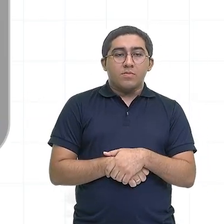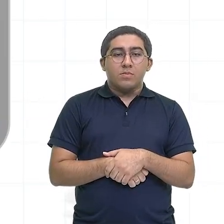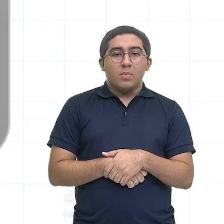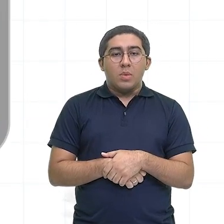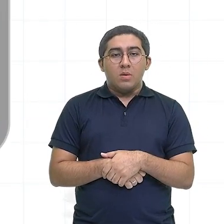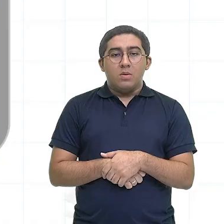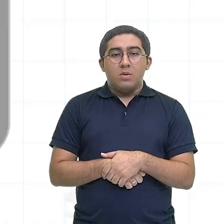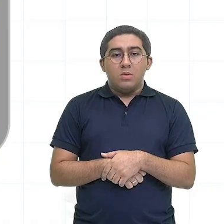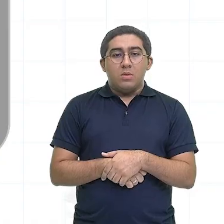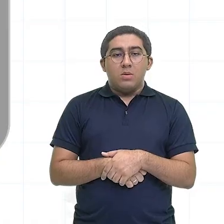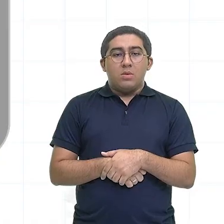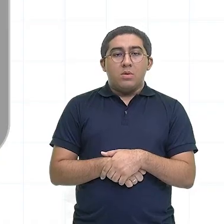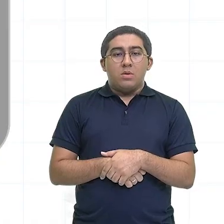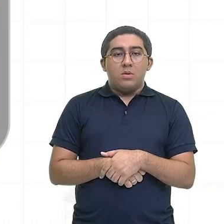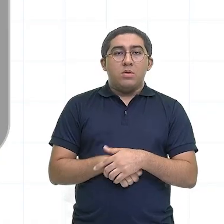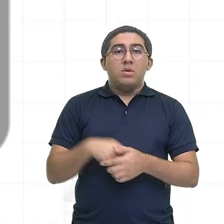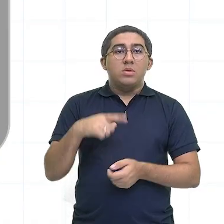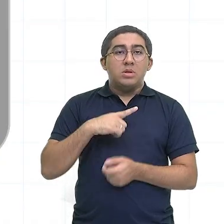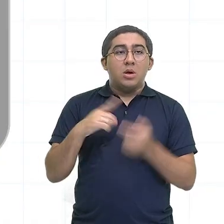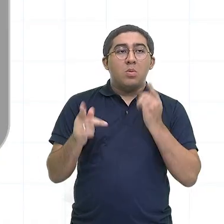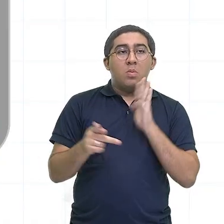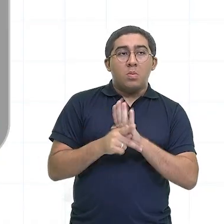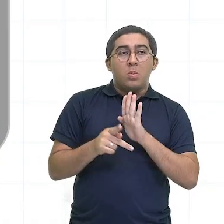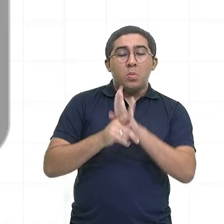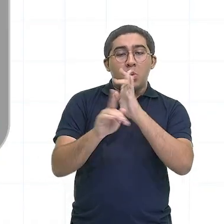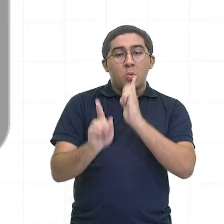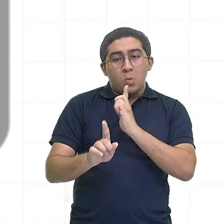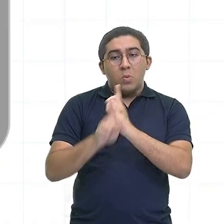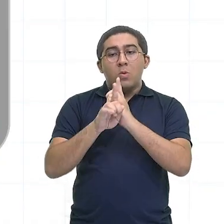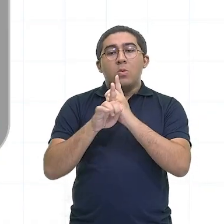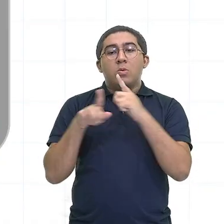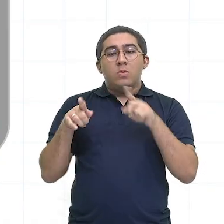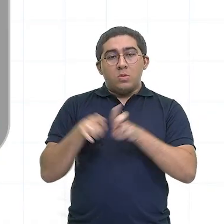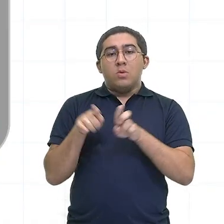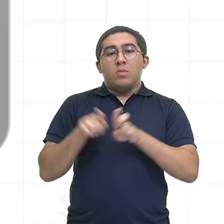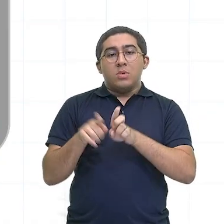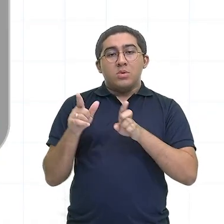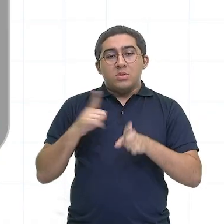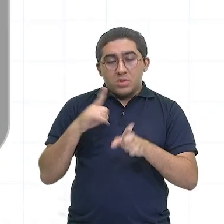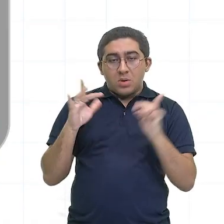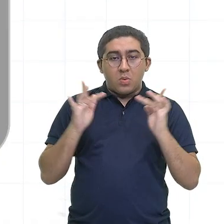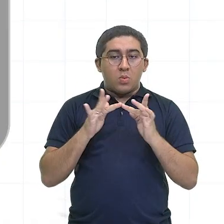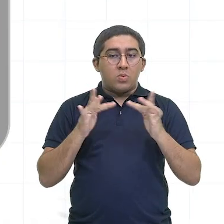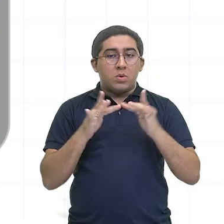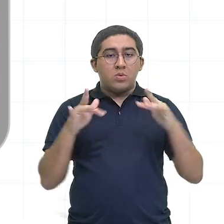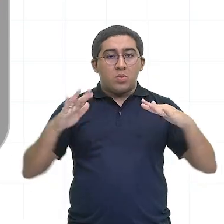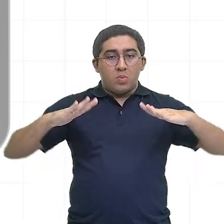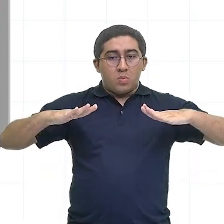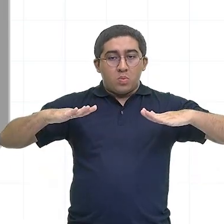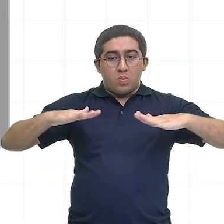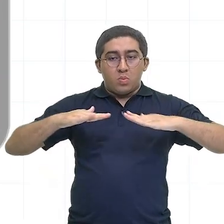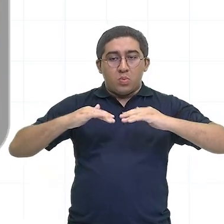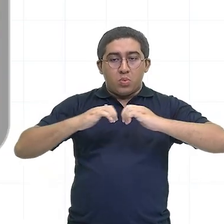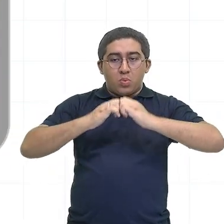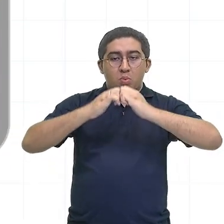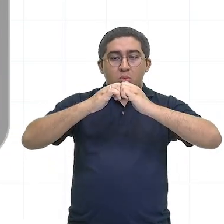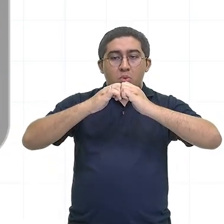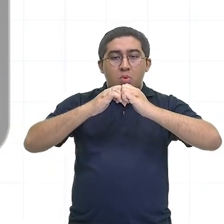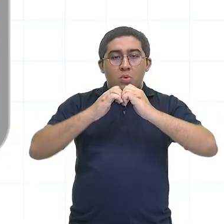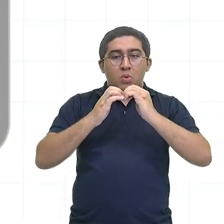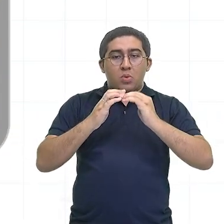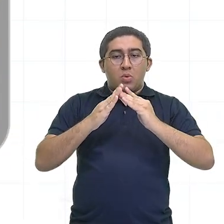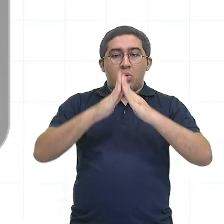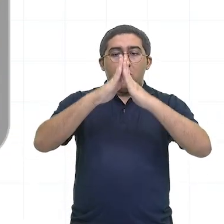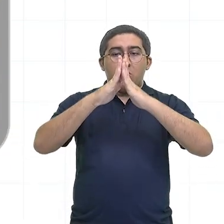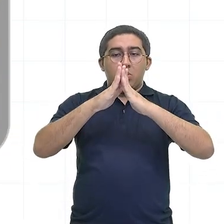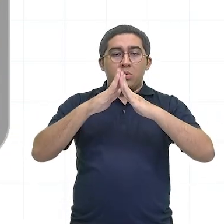as placas tectônicas se encontrando, elas vão se chocar e vão formar ali um dobramento, vão formar ali uma dobra, e aí